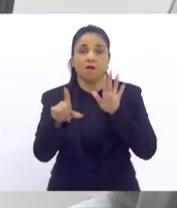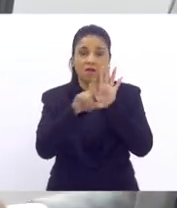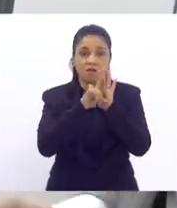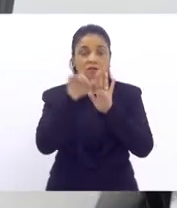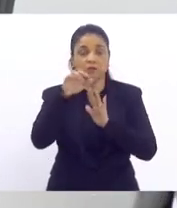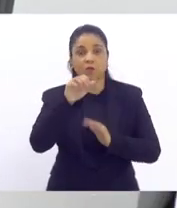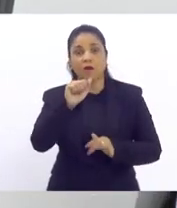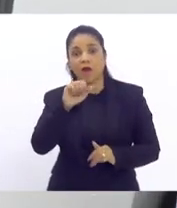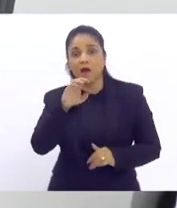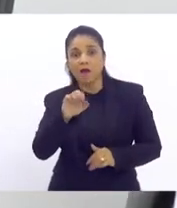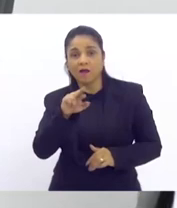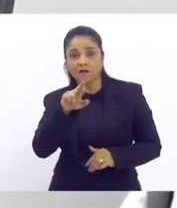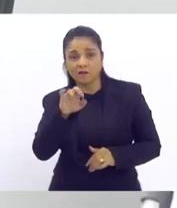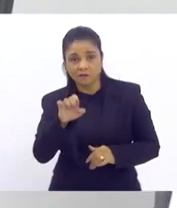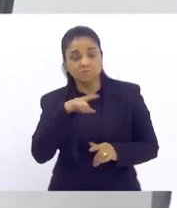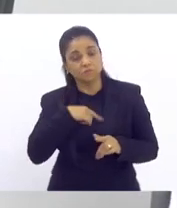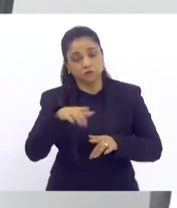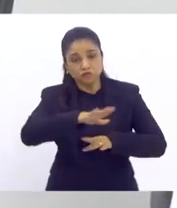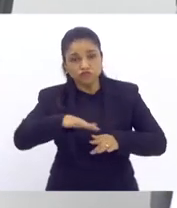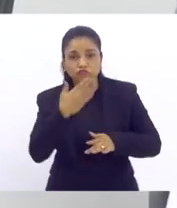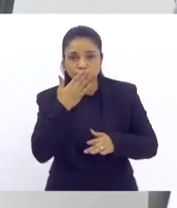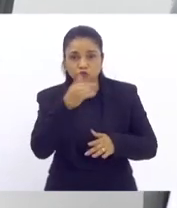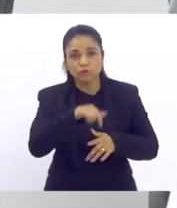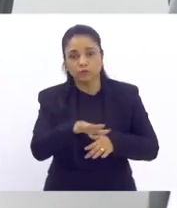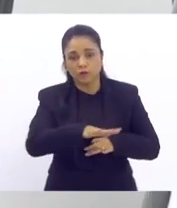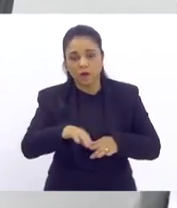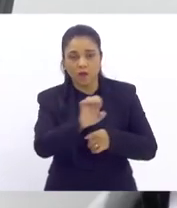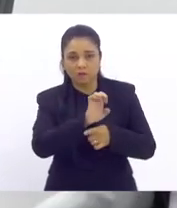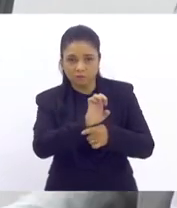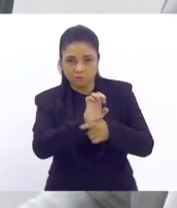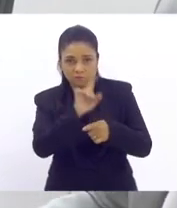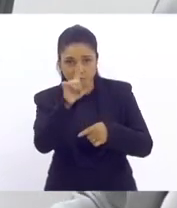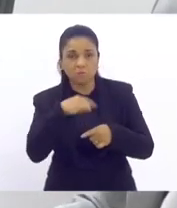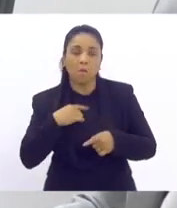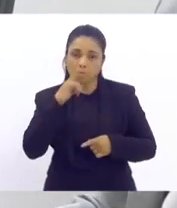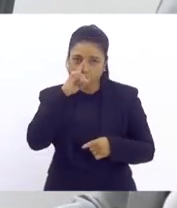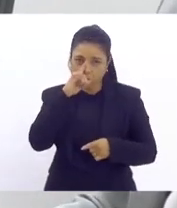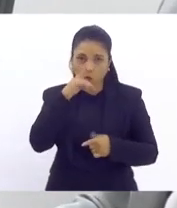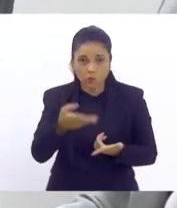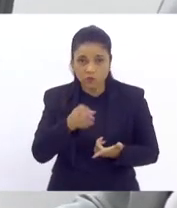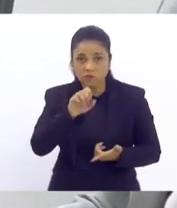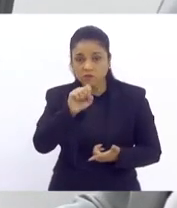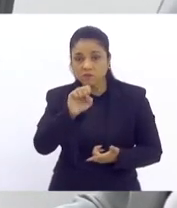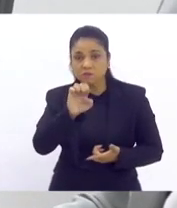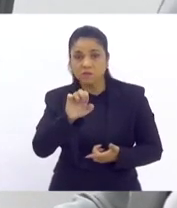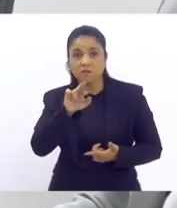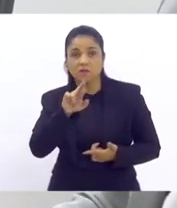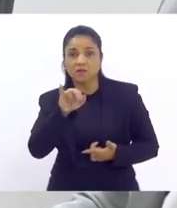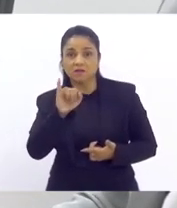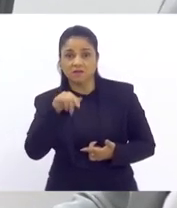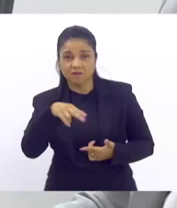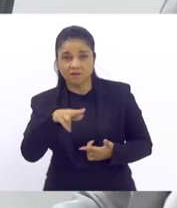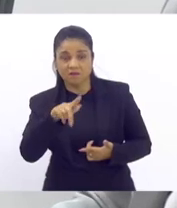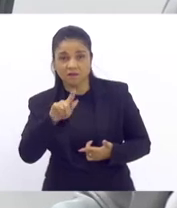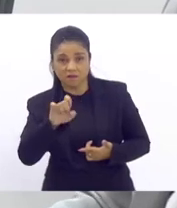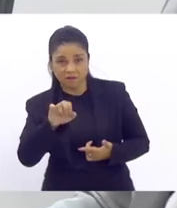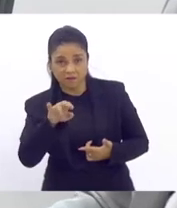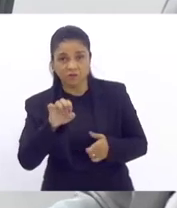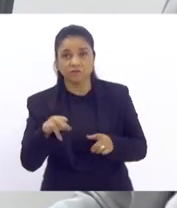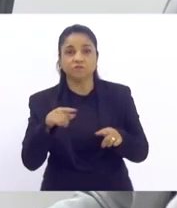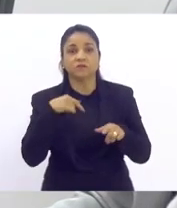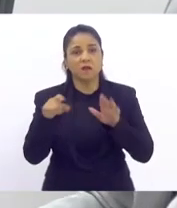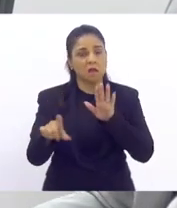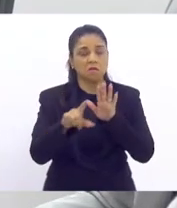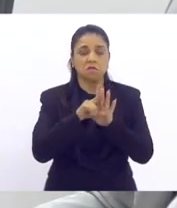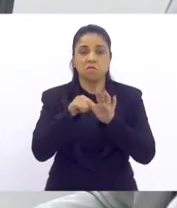tal atividade típica daquele estado daquela região como algo perigoso não Pretender O legislador aqui em momento